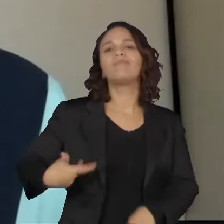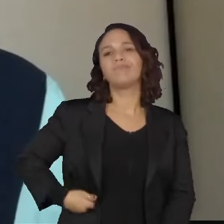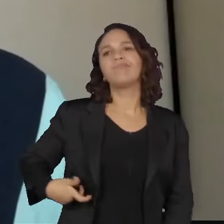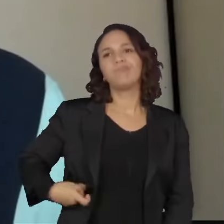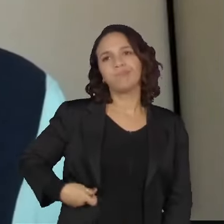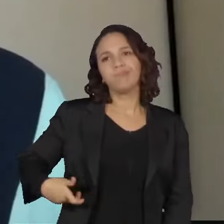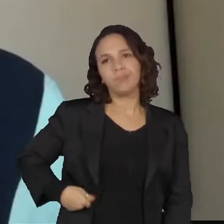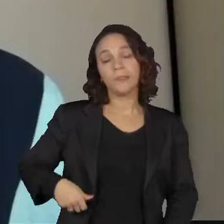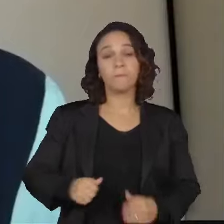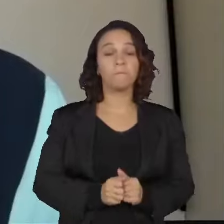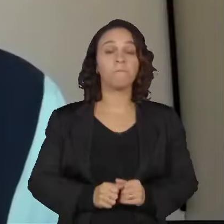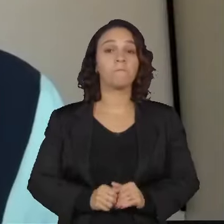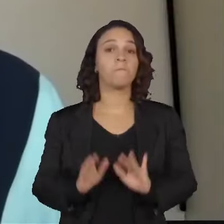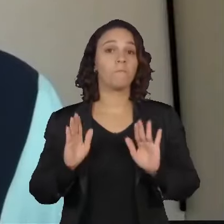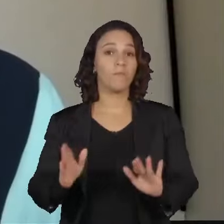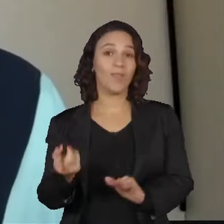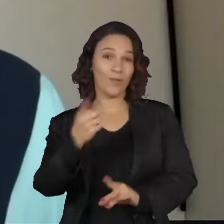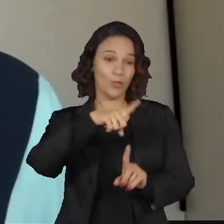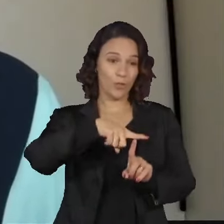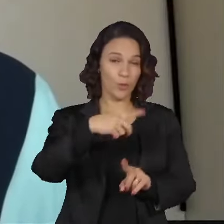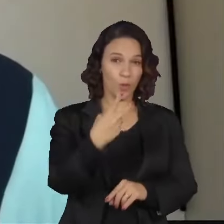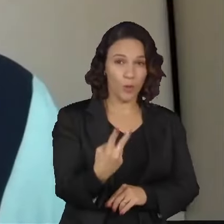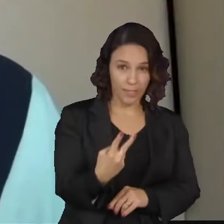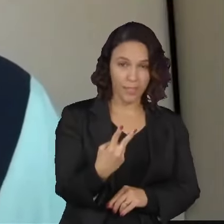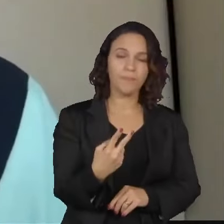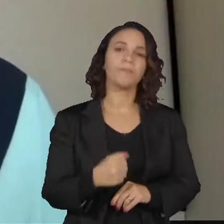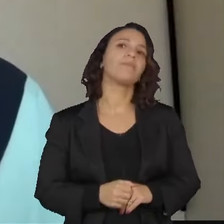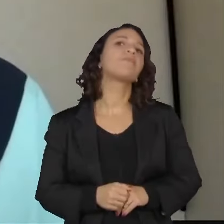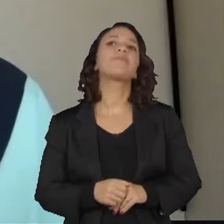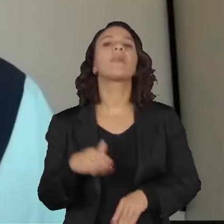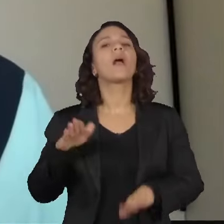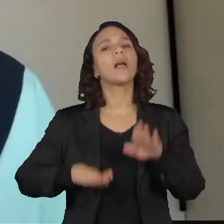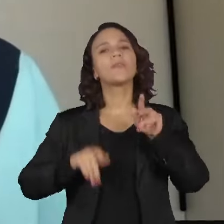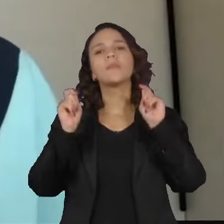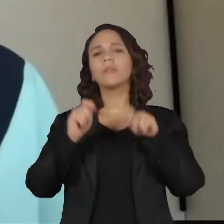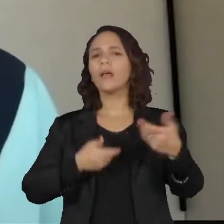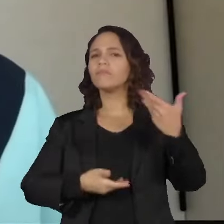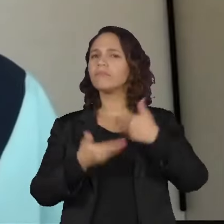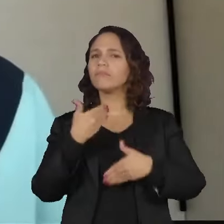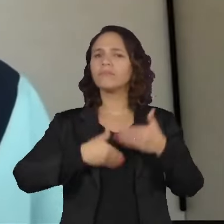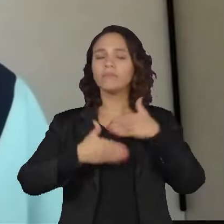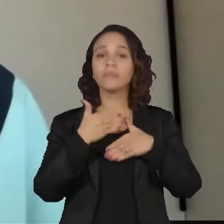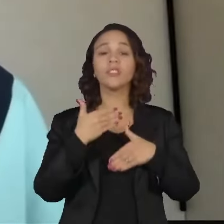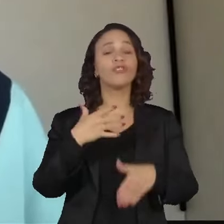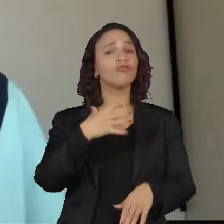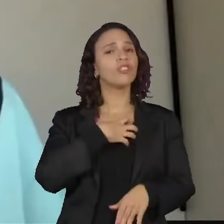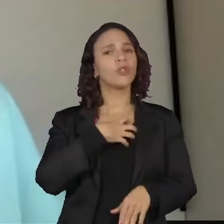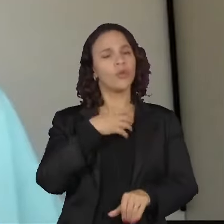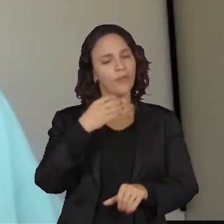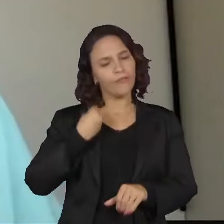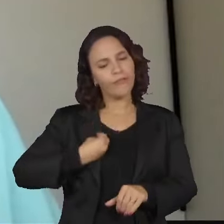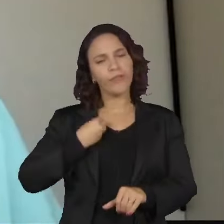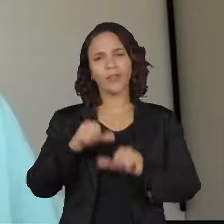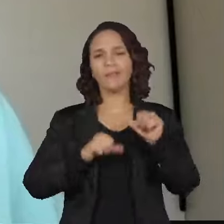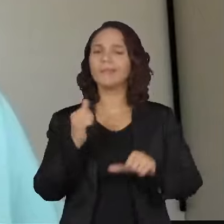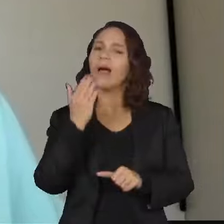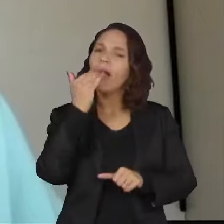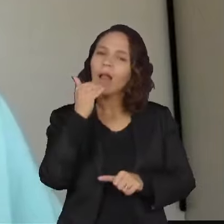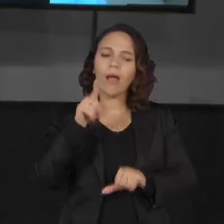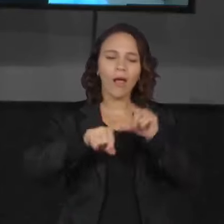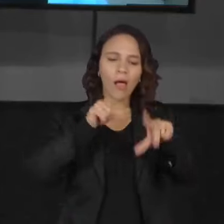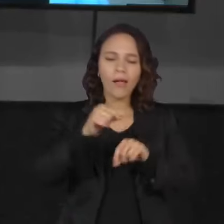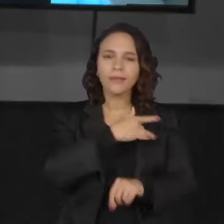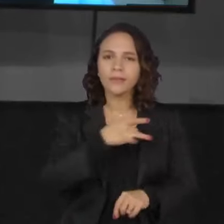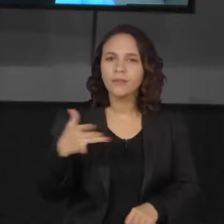diabetes tipo 2 podem, muitas vezes, serem tratados apenas com mudança de estilo de vida, então com alimentação